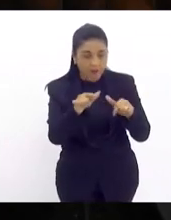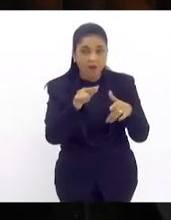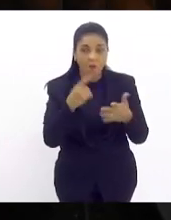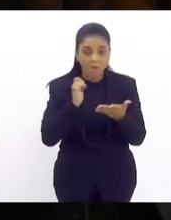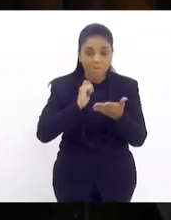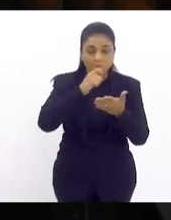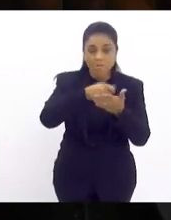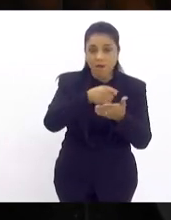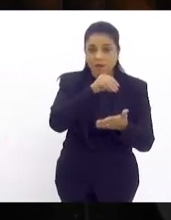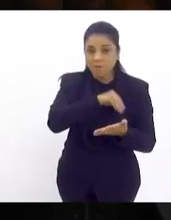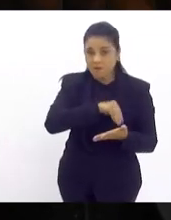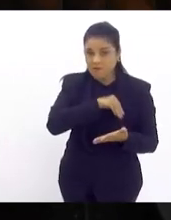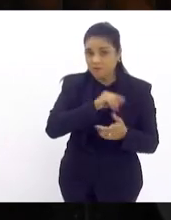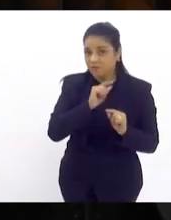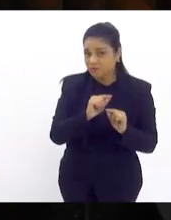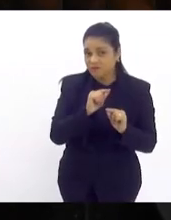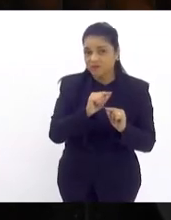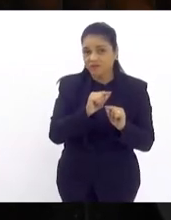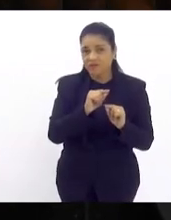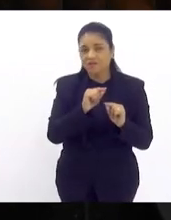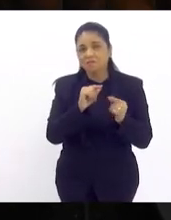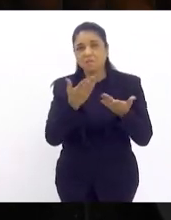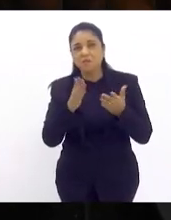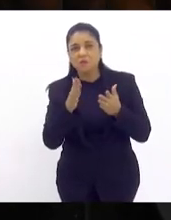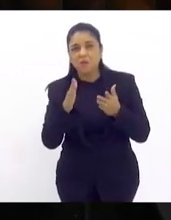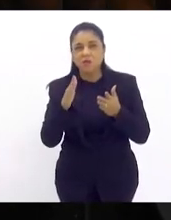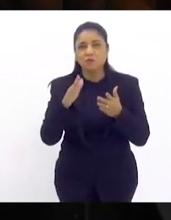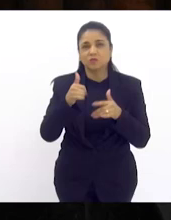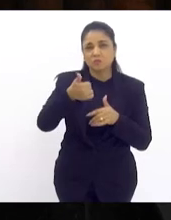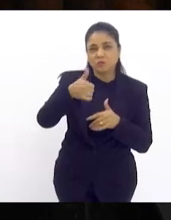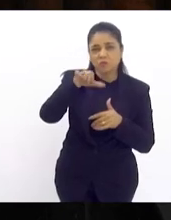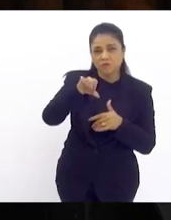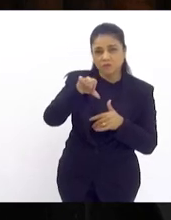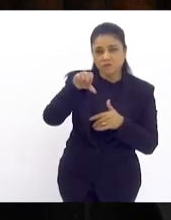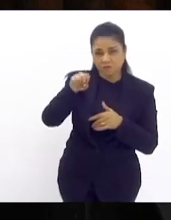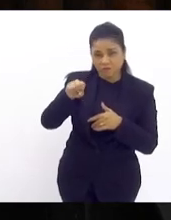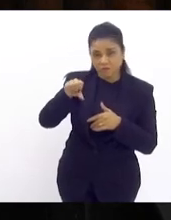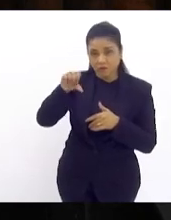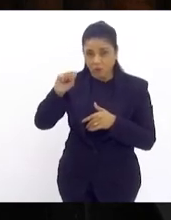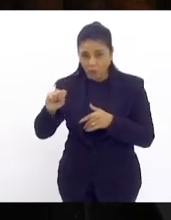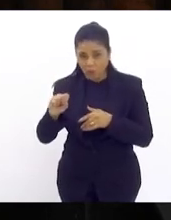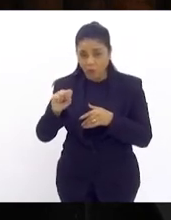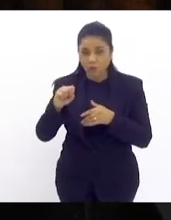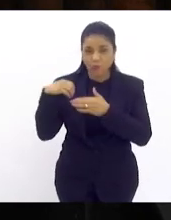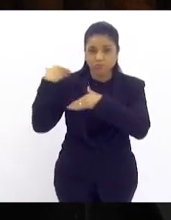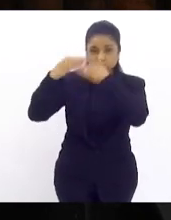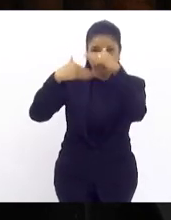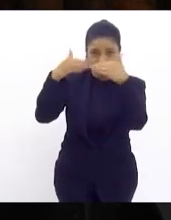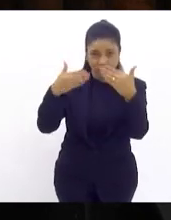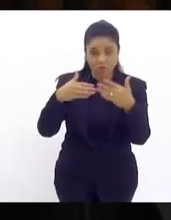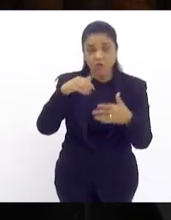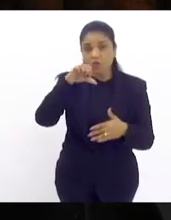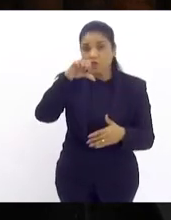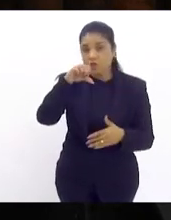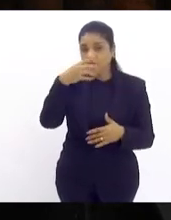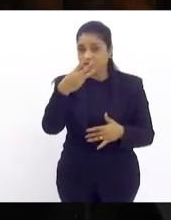internos que estavam mais desenvolvidos de 98 para cá 93%